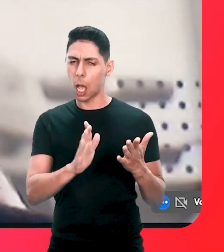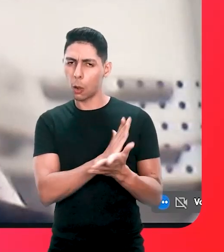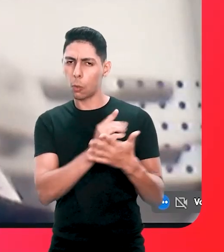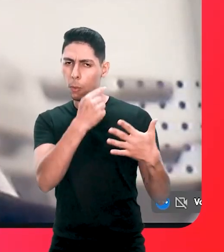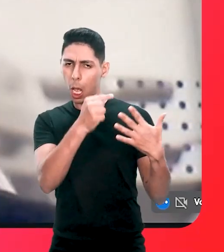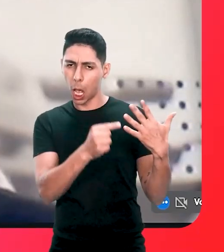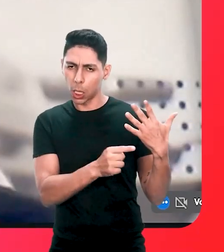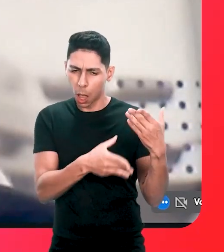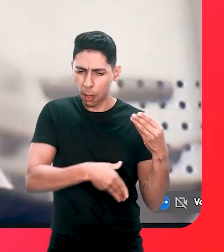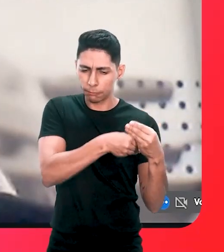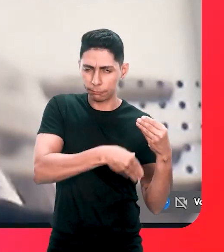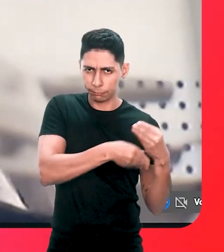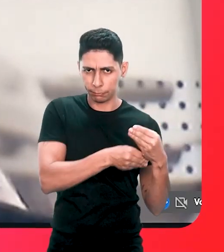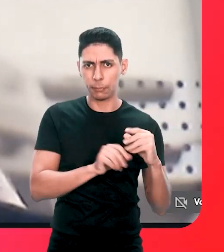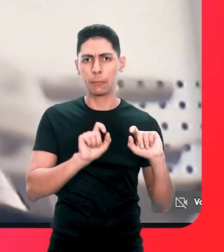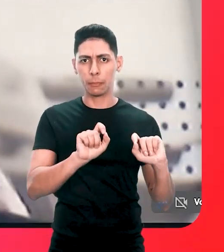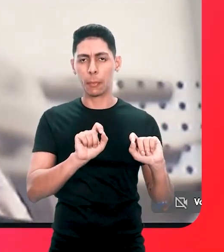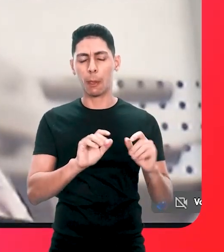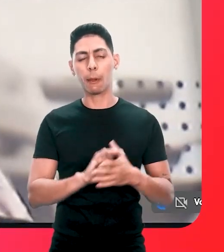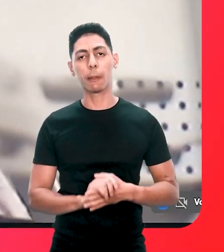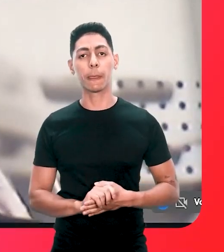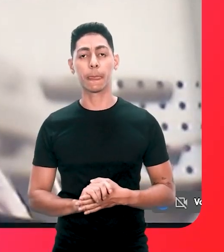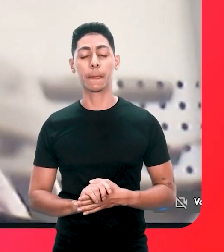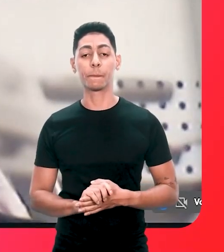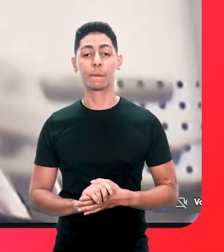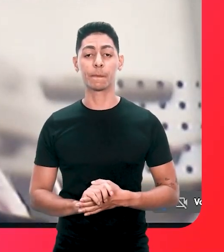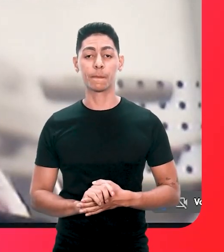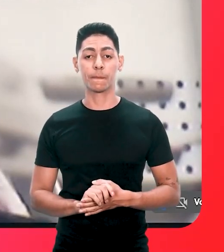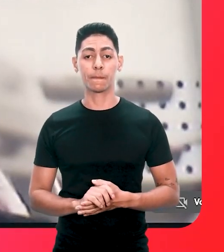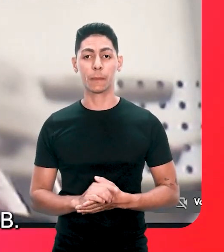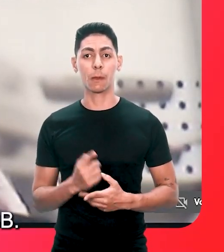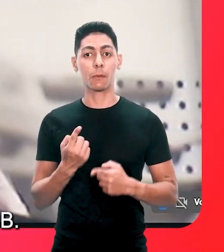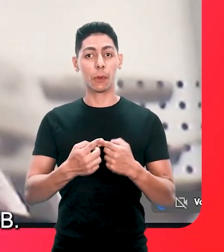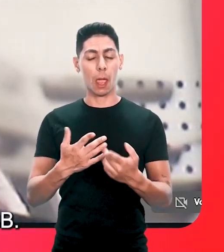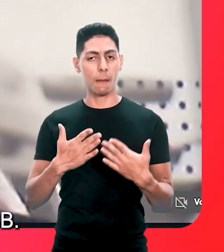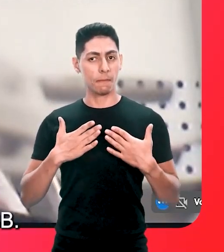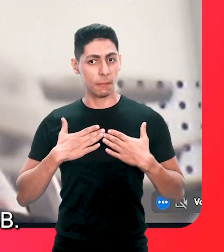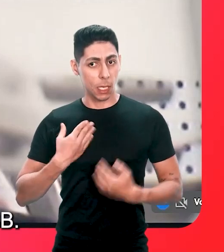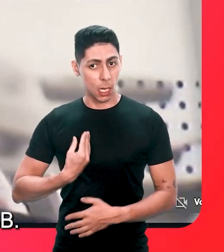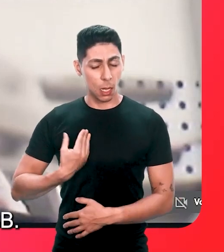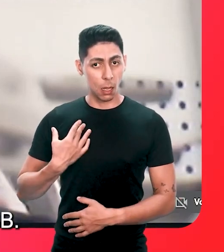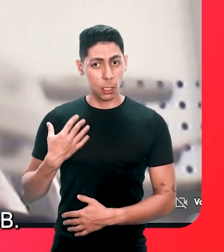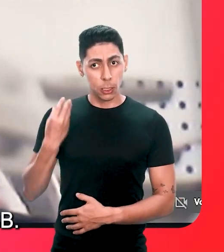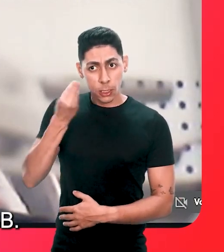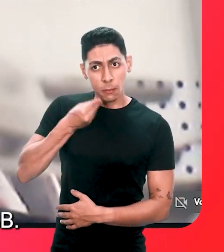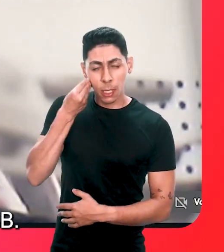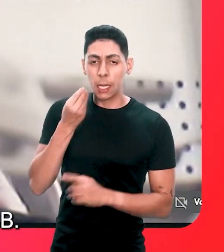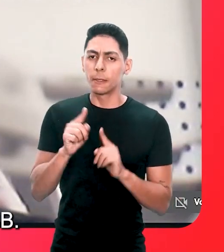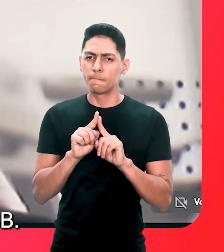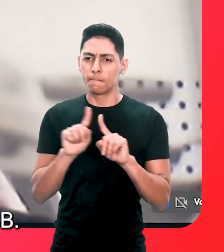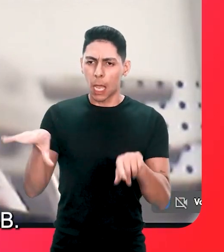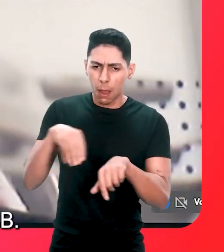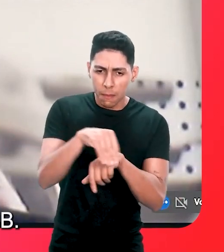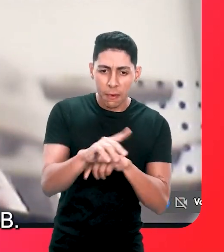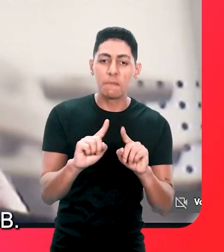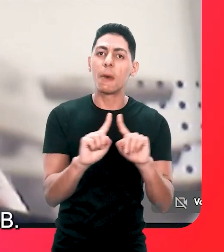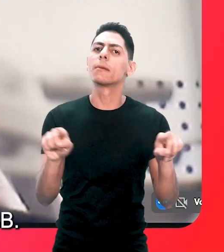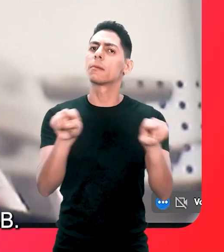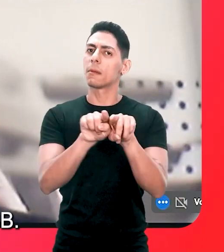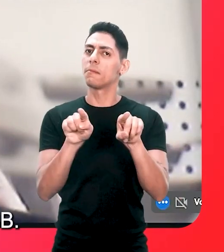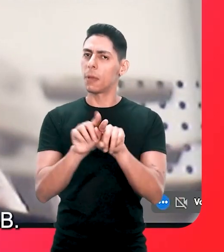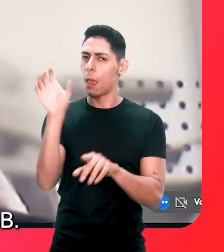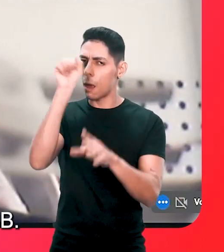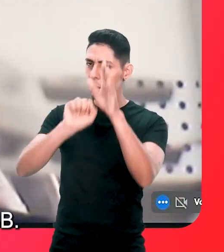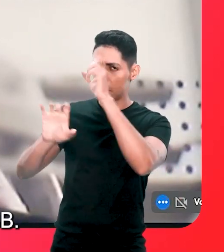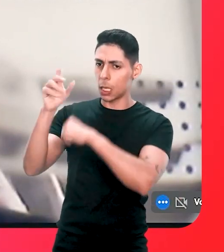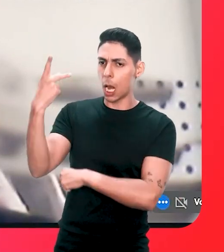Antônio José, antes de falar. Eu tenho trazido minha experiência, mas aprendido demais, aprendendo muito estando aqui